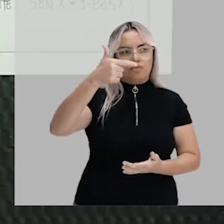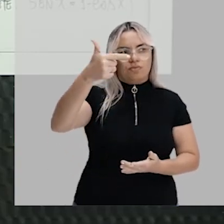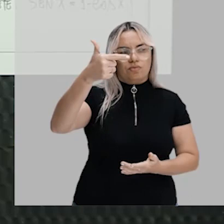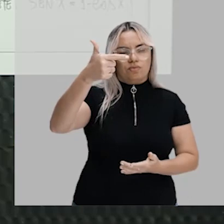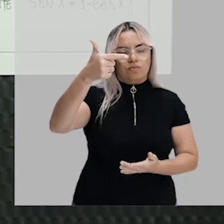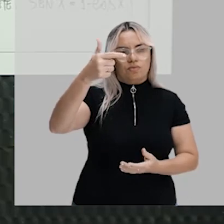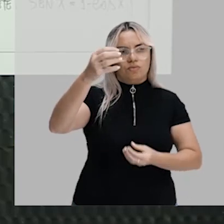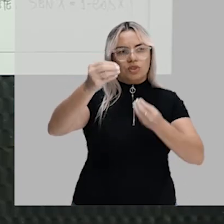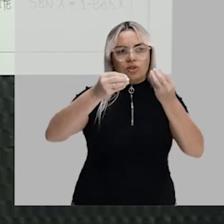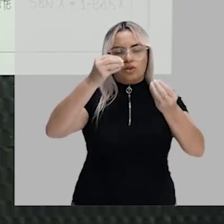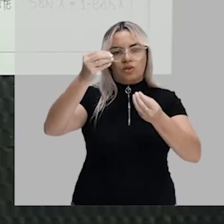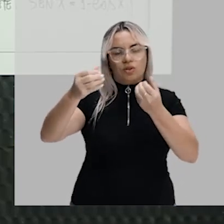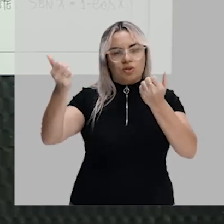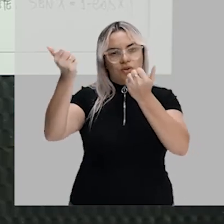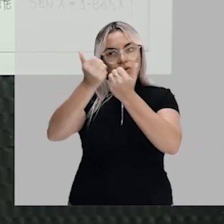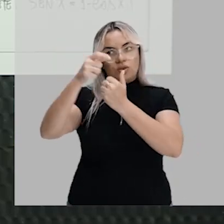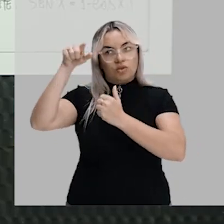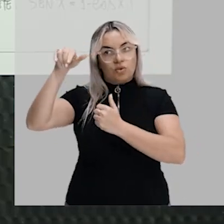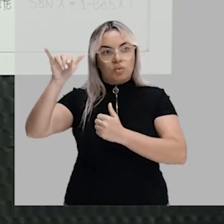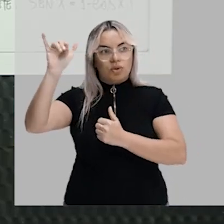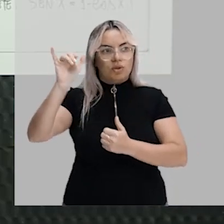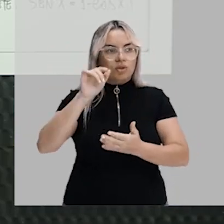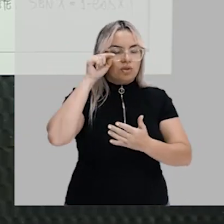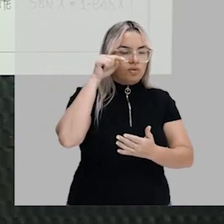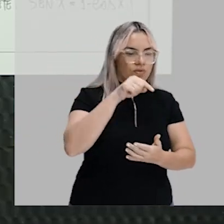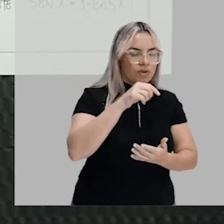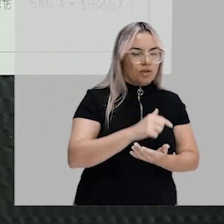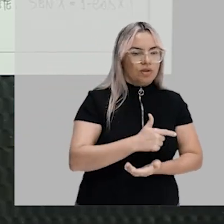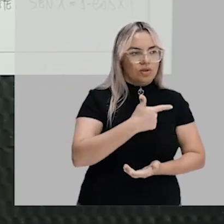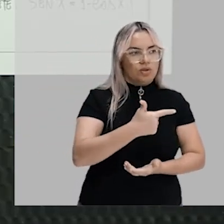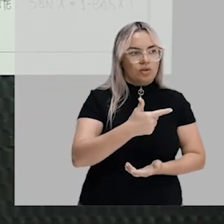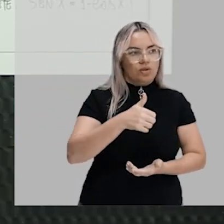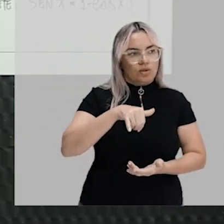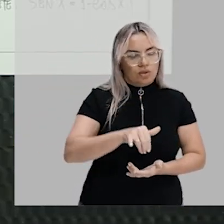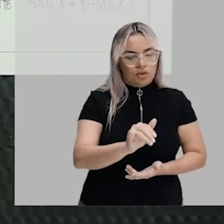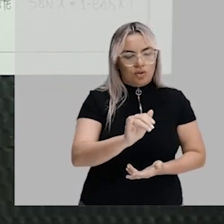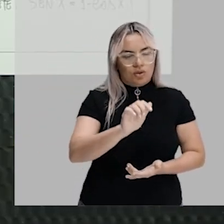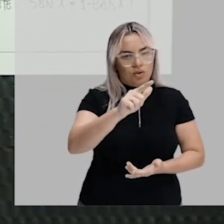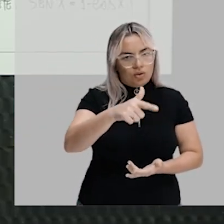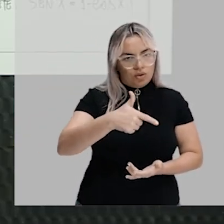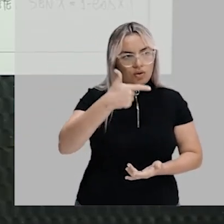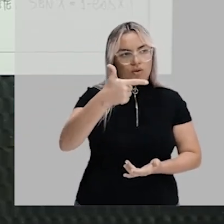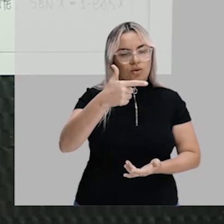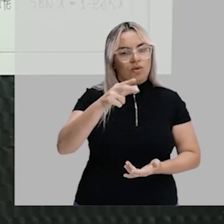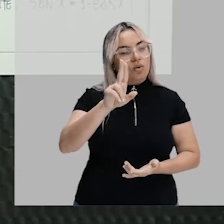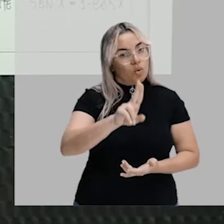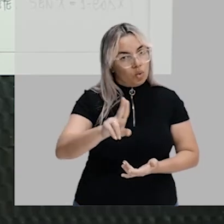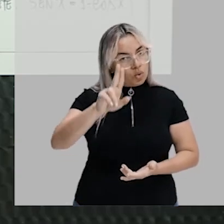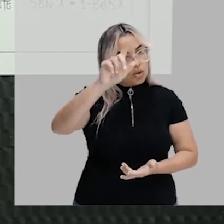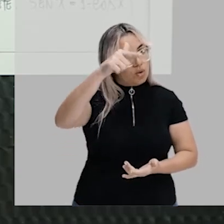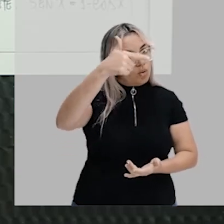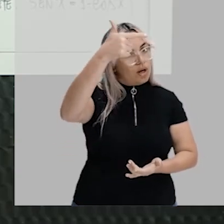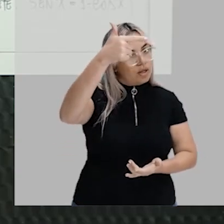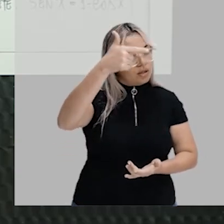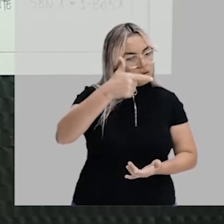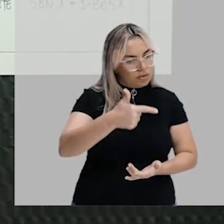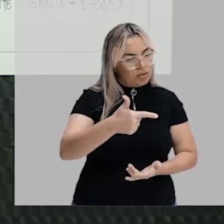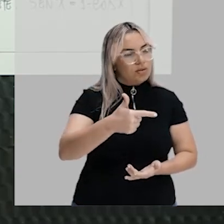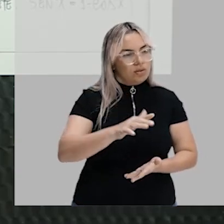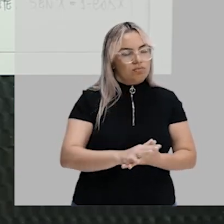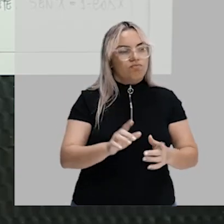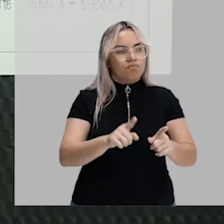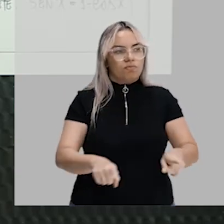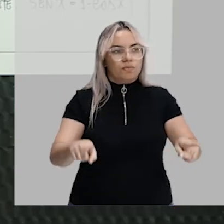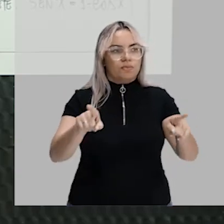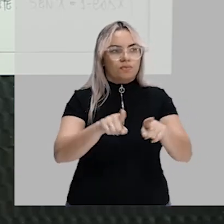Y qu Por que que o y ficou ao quadrado porque o seno está ao quadrado mais o seno